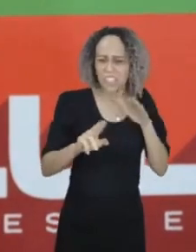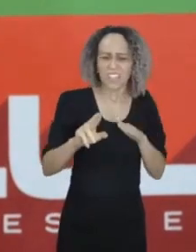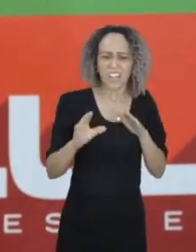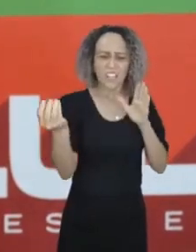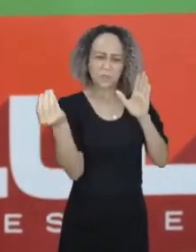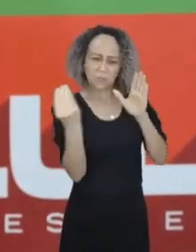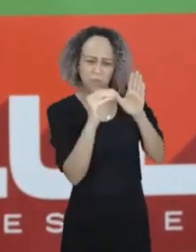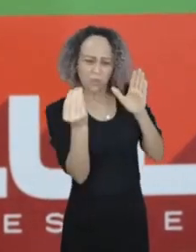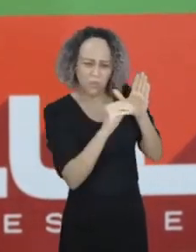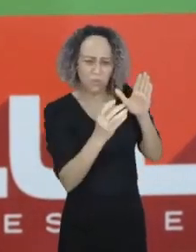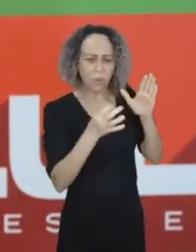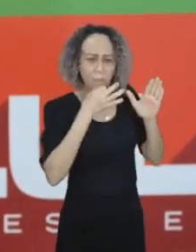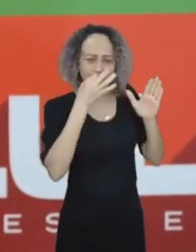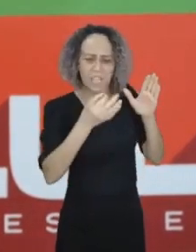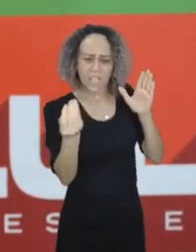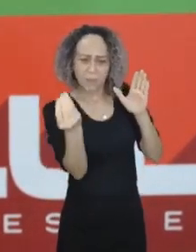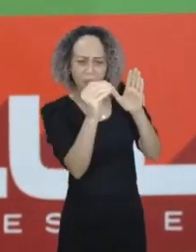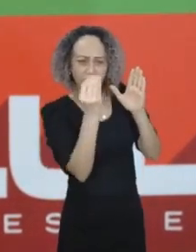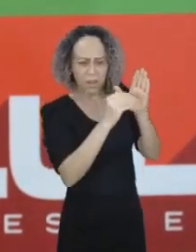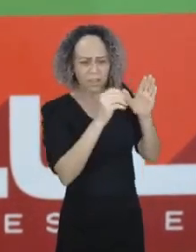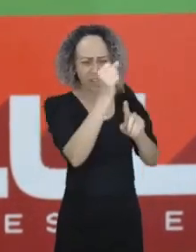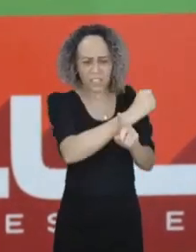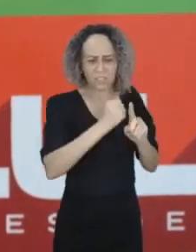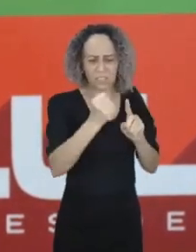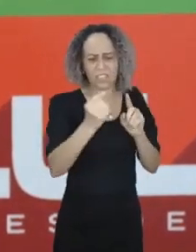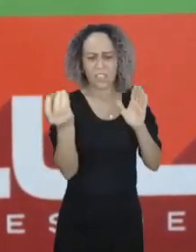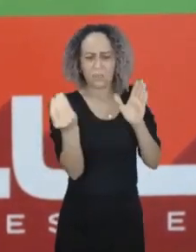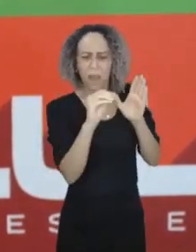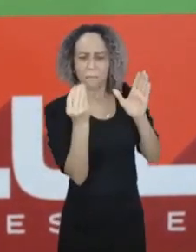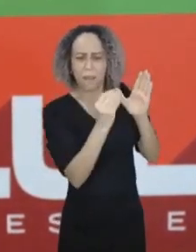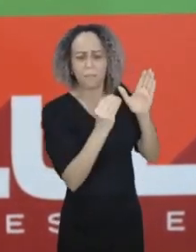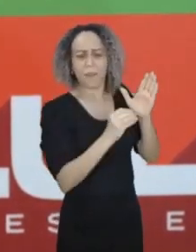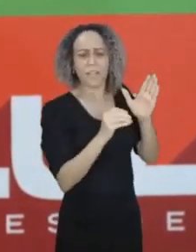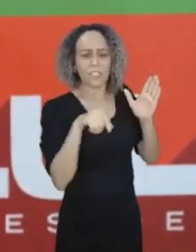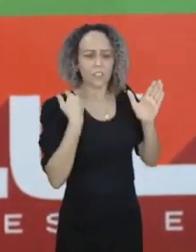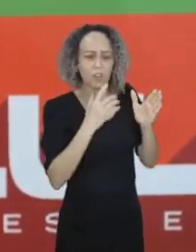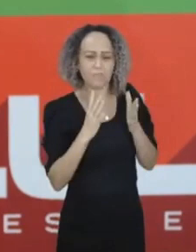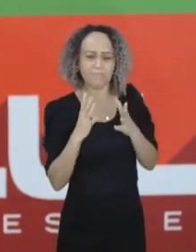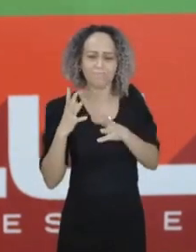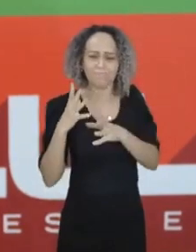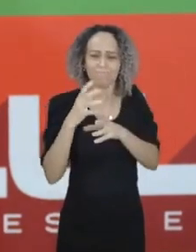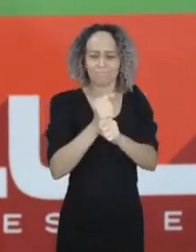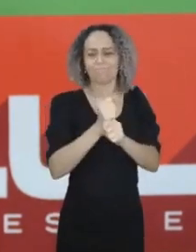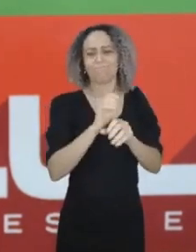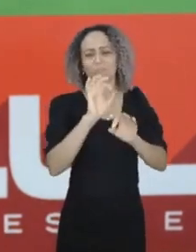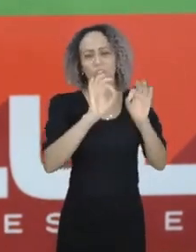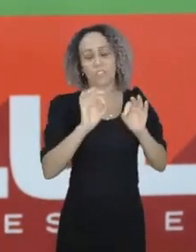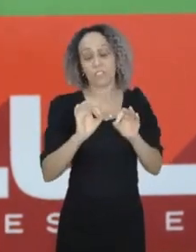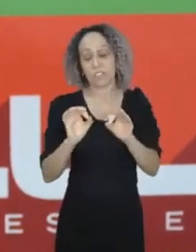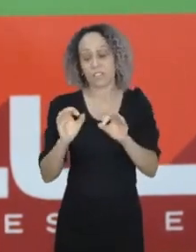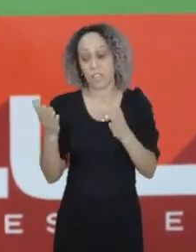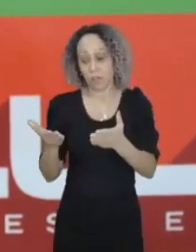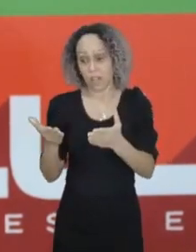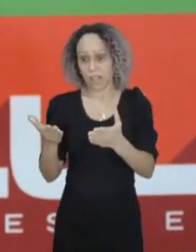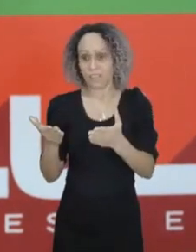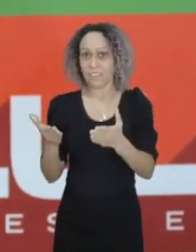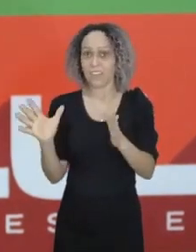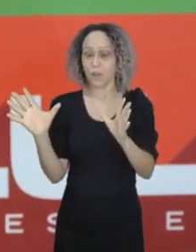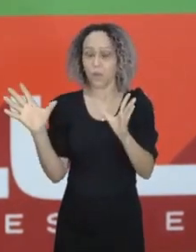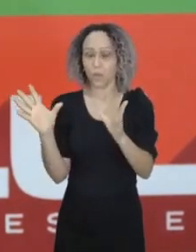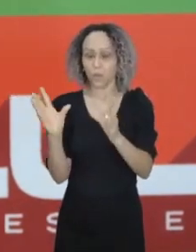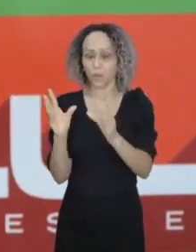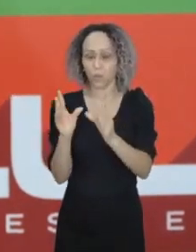o que nós estamos propondo a criação do Ministério da segurança pública em que haja nenhuma